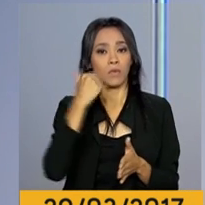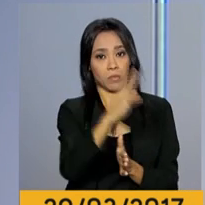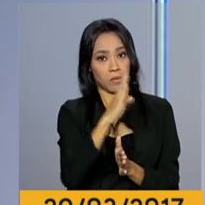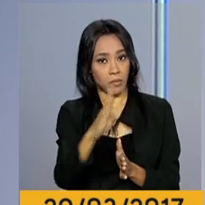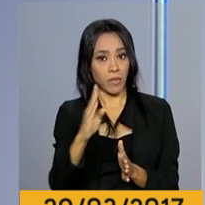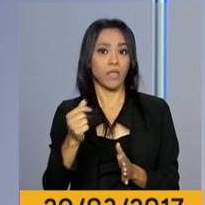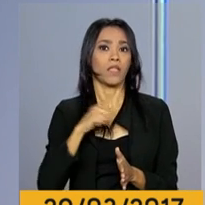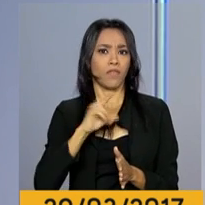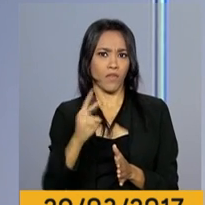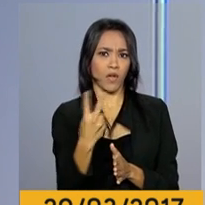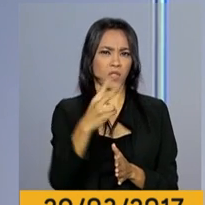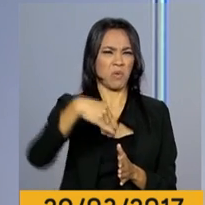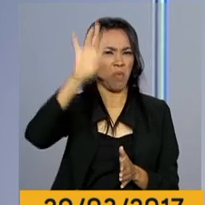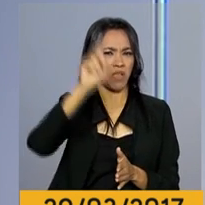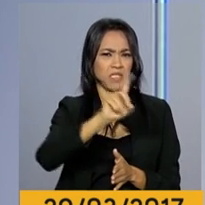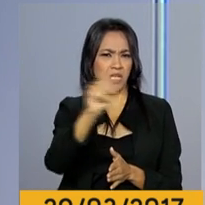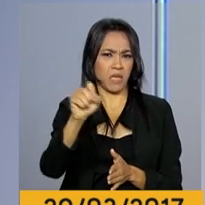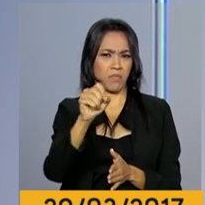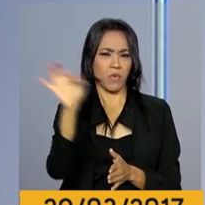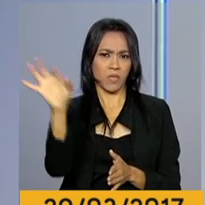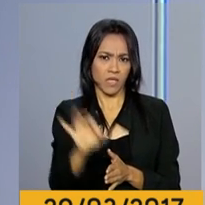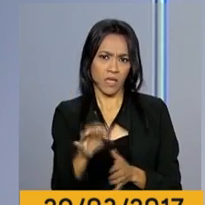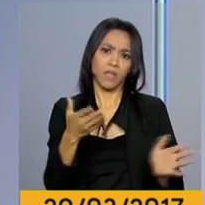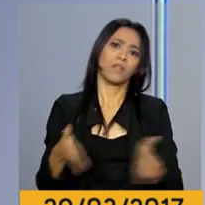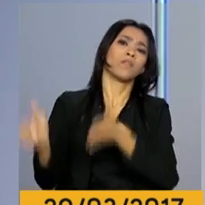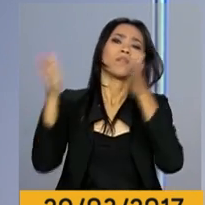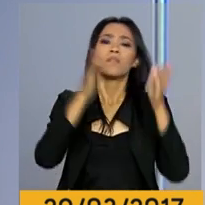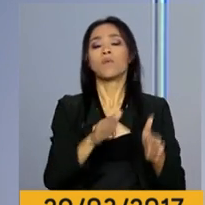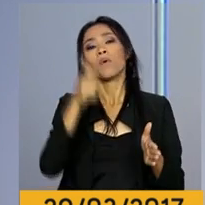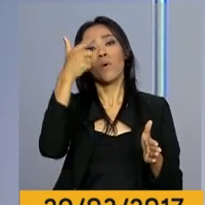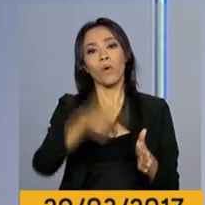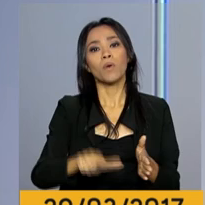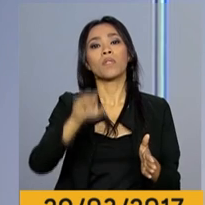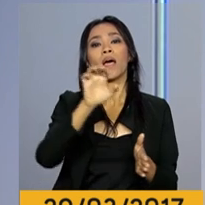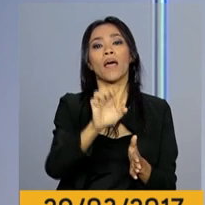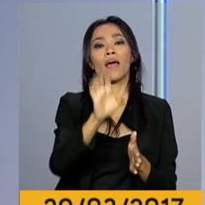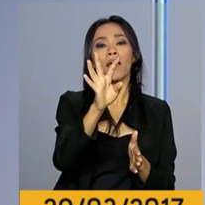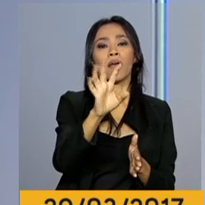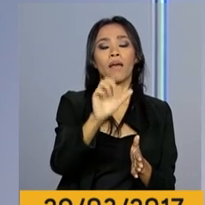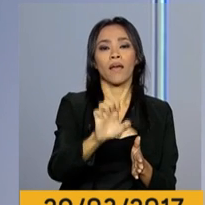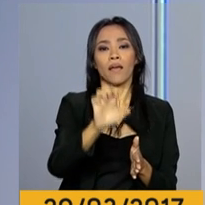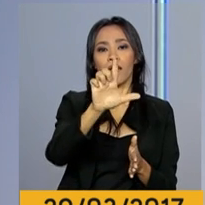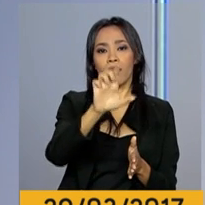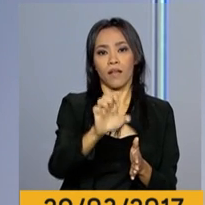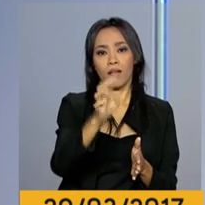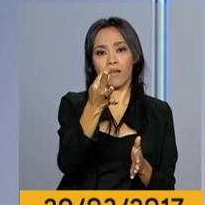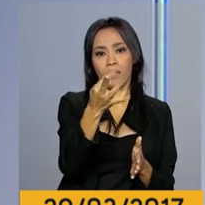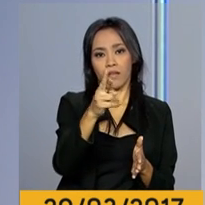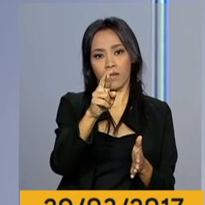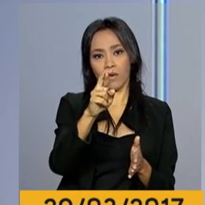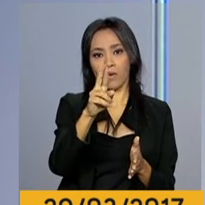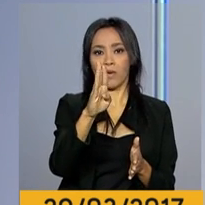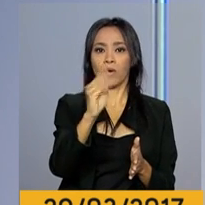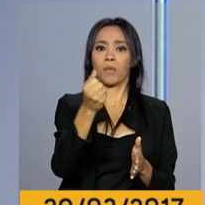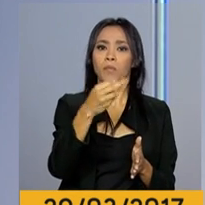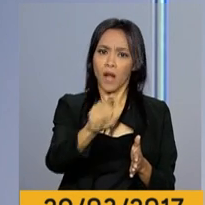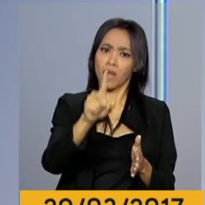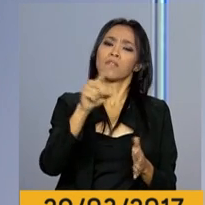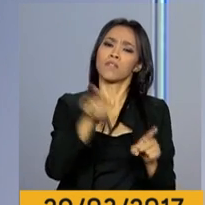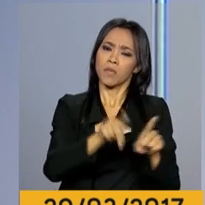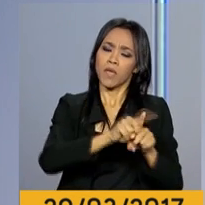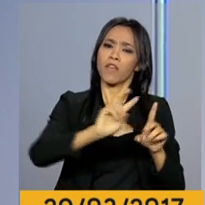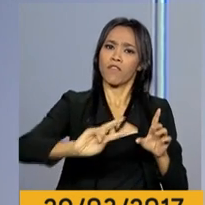100% eletrobrás que estava em uma situação delicadíssima valorização no mercado de mais de 245